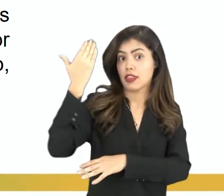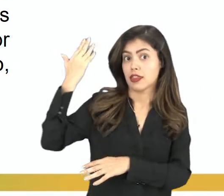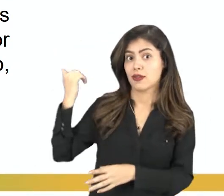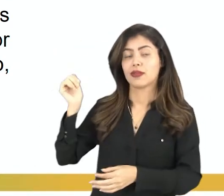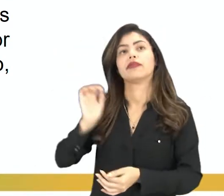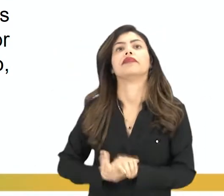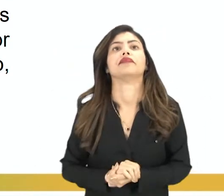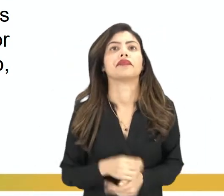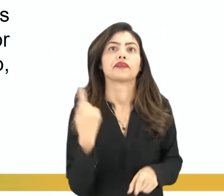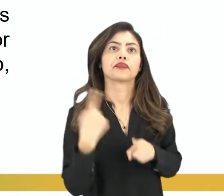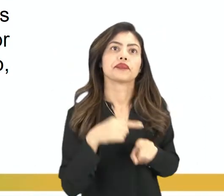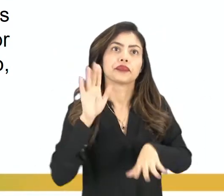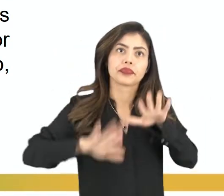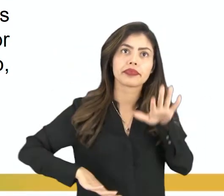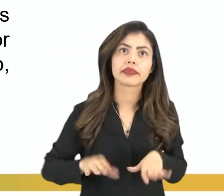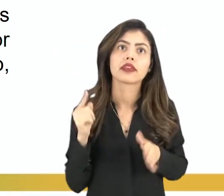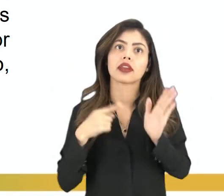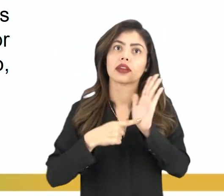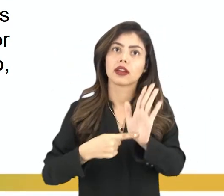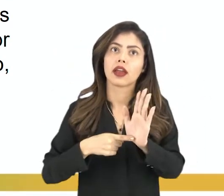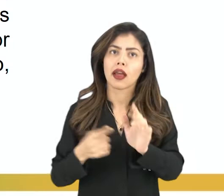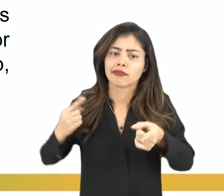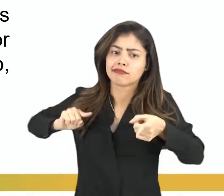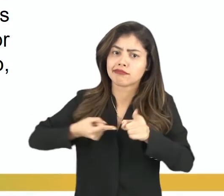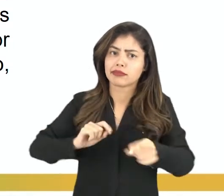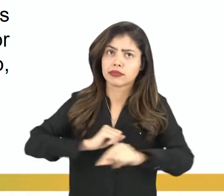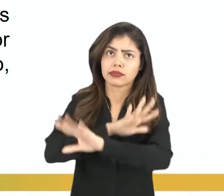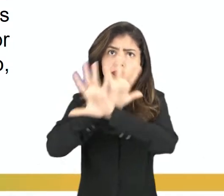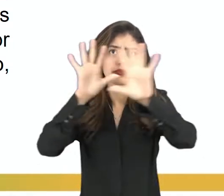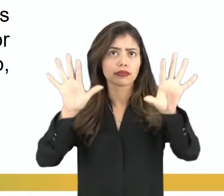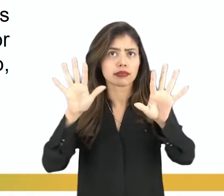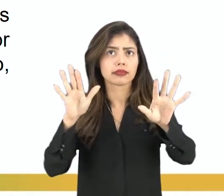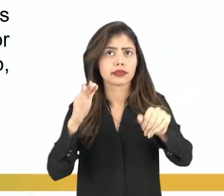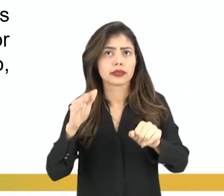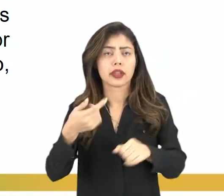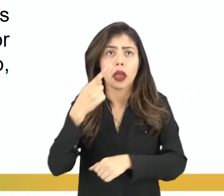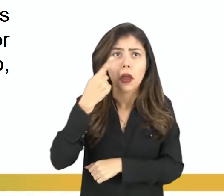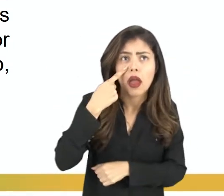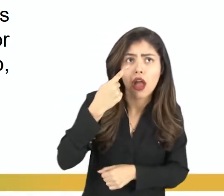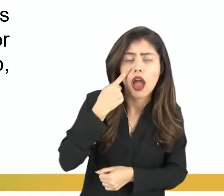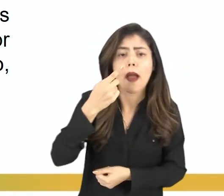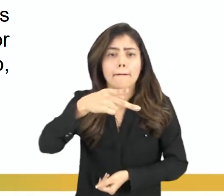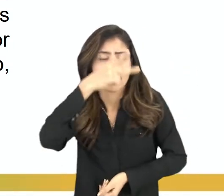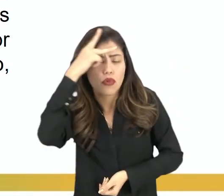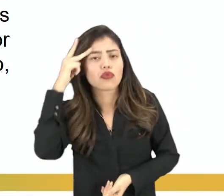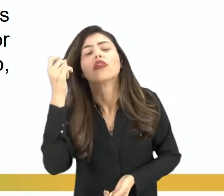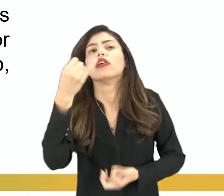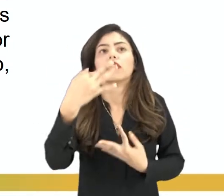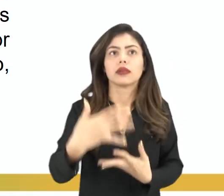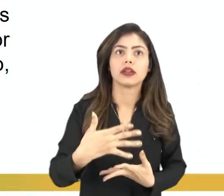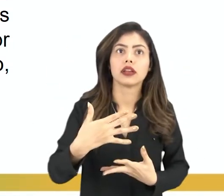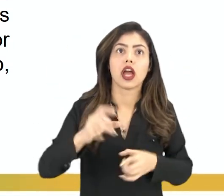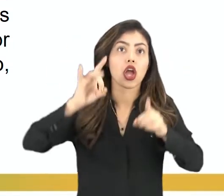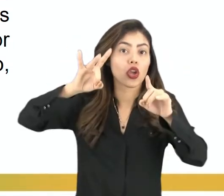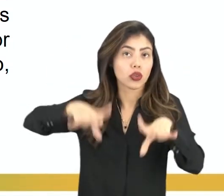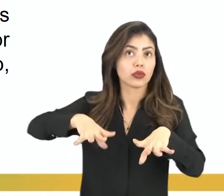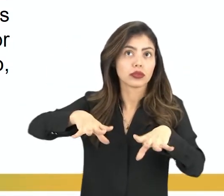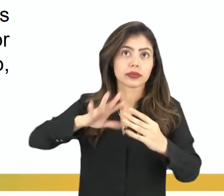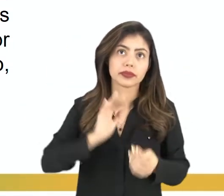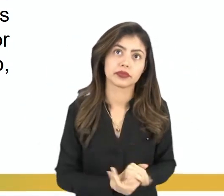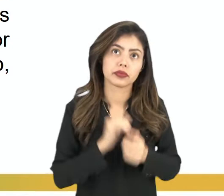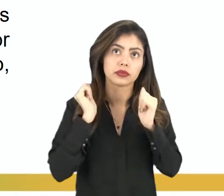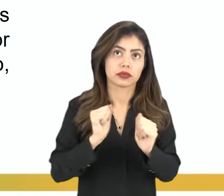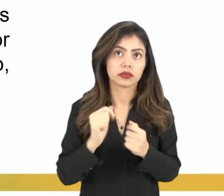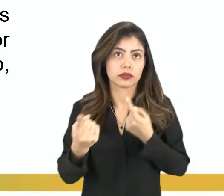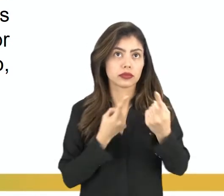Por vezes estabelecendo um desafio claro às preconcepções do interlocutor. Em última instância, Pode-se